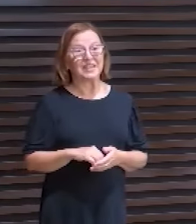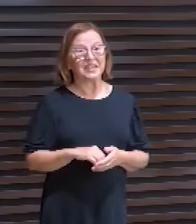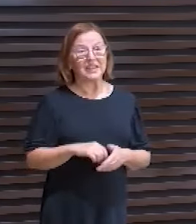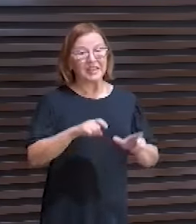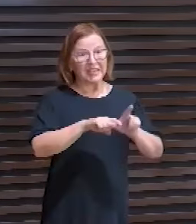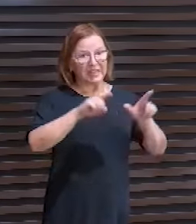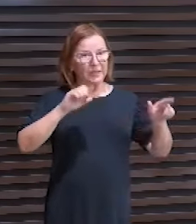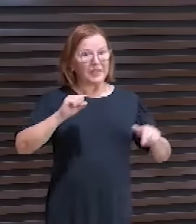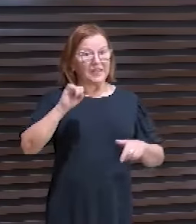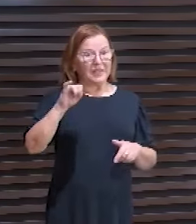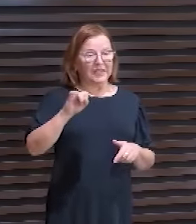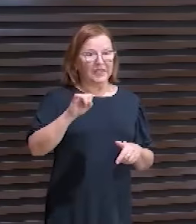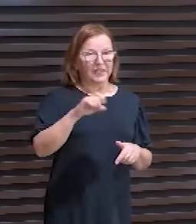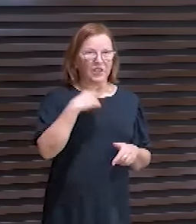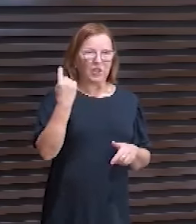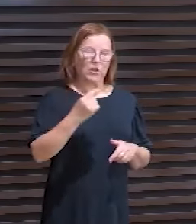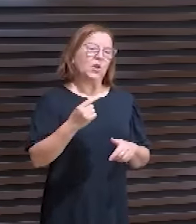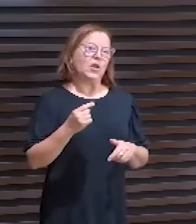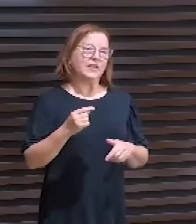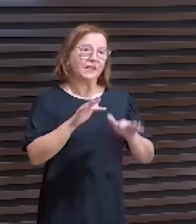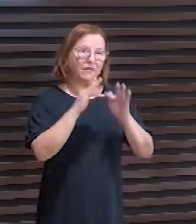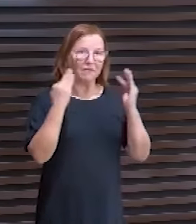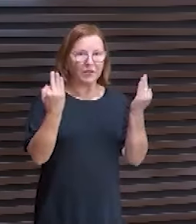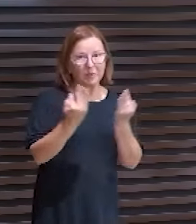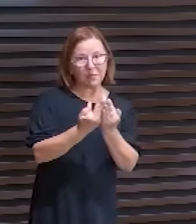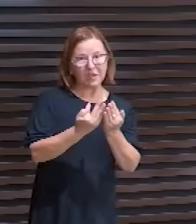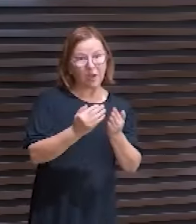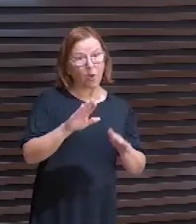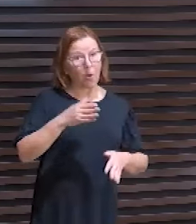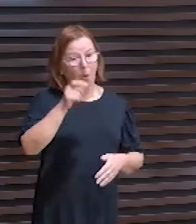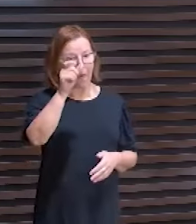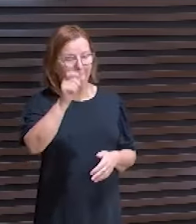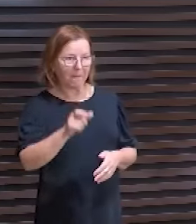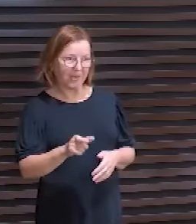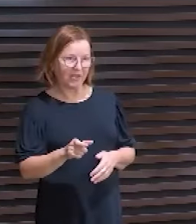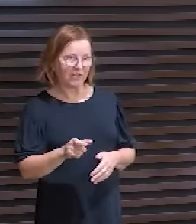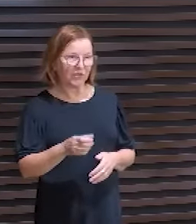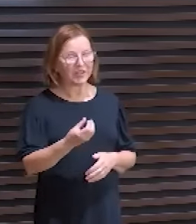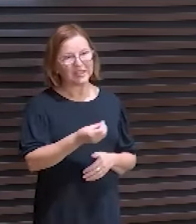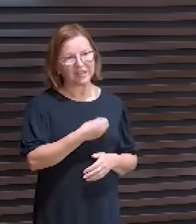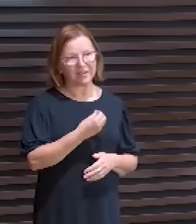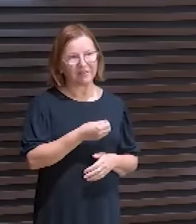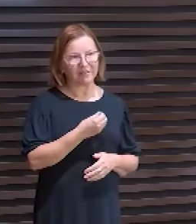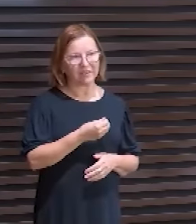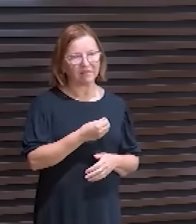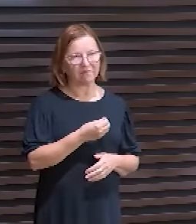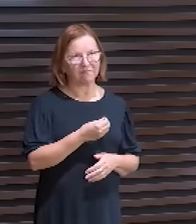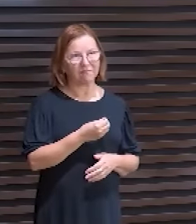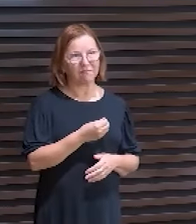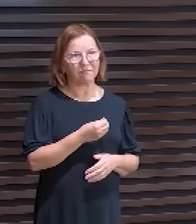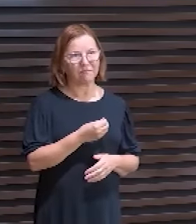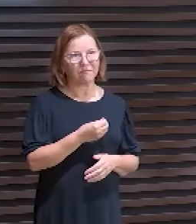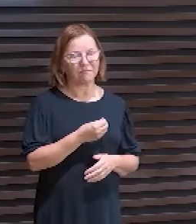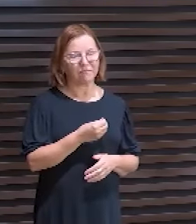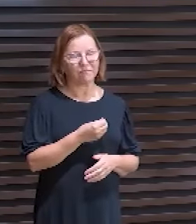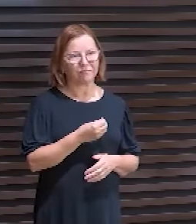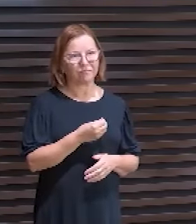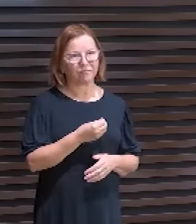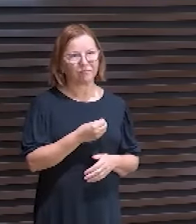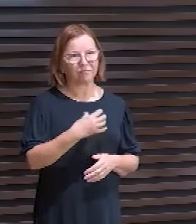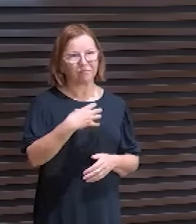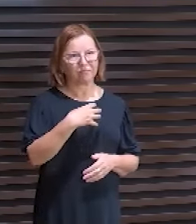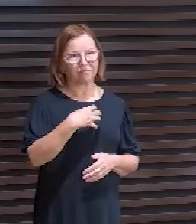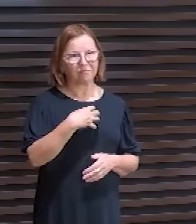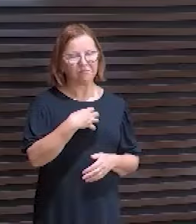Ou se somos pessoas que vivem hoje em dia nós vemos muito pessoas que vivem de forma